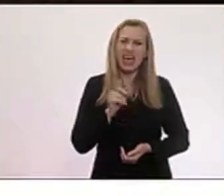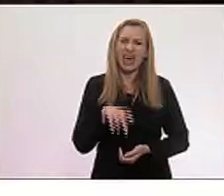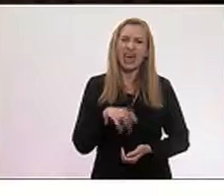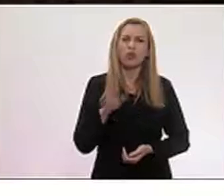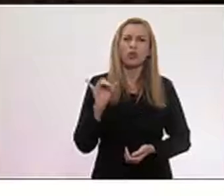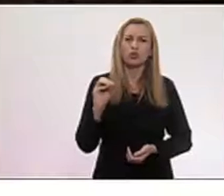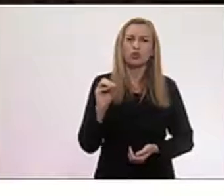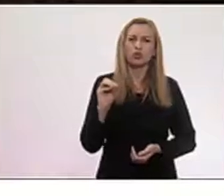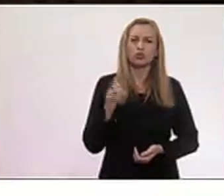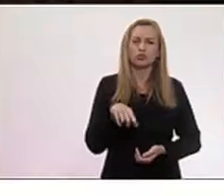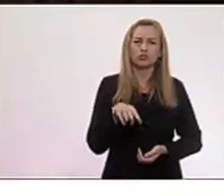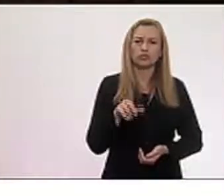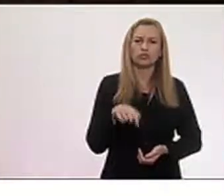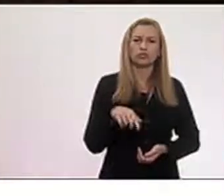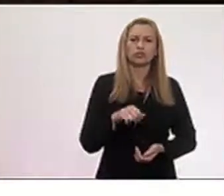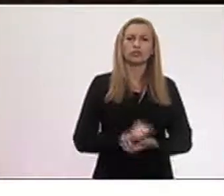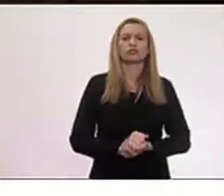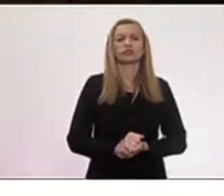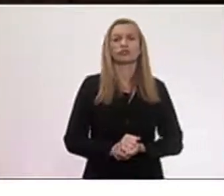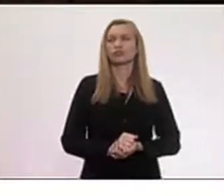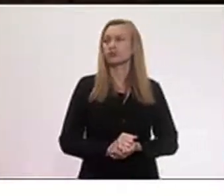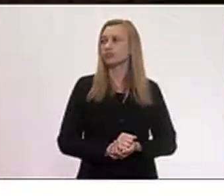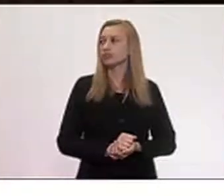ex-deputado federal Bruno